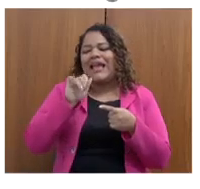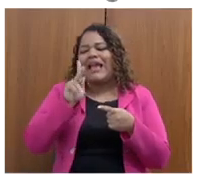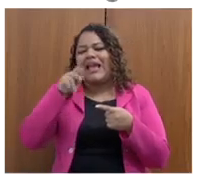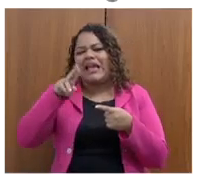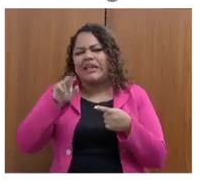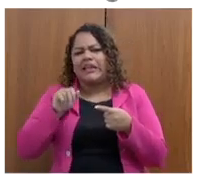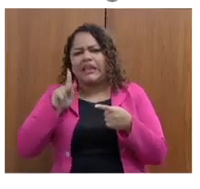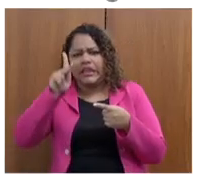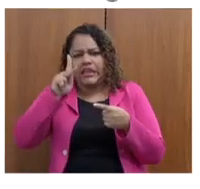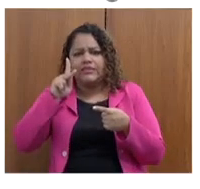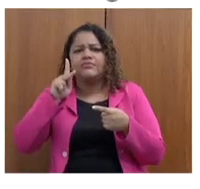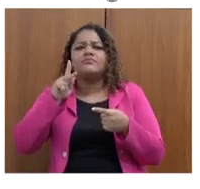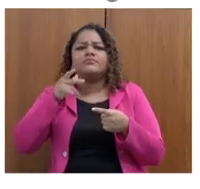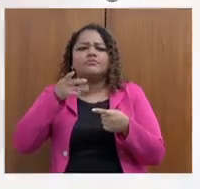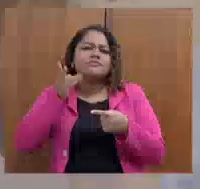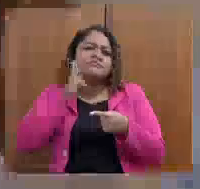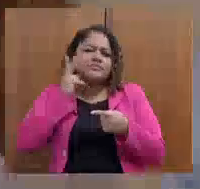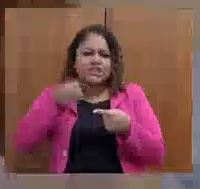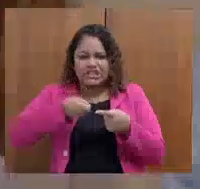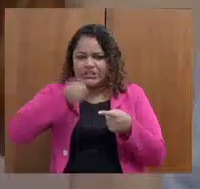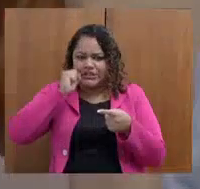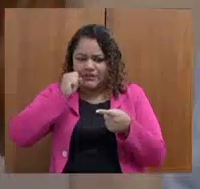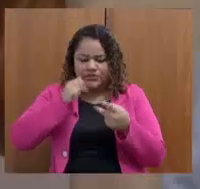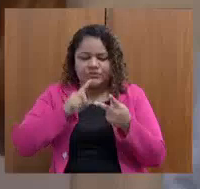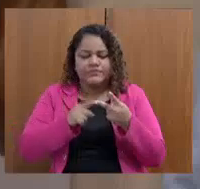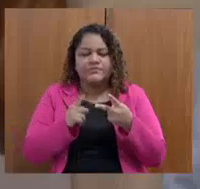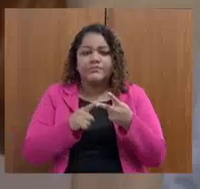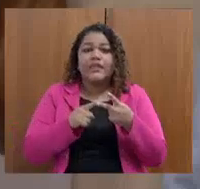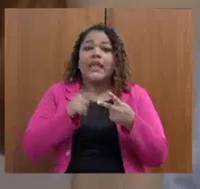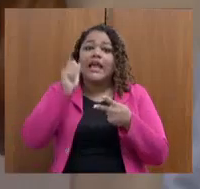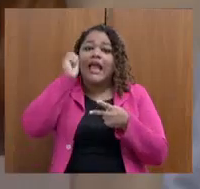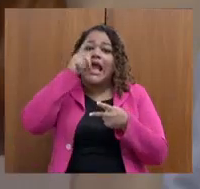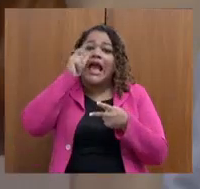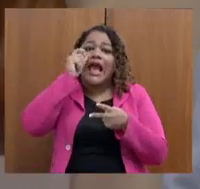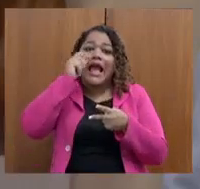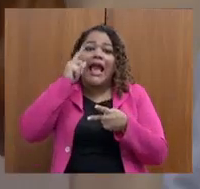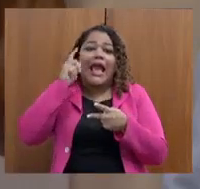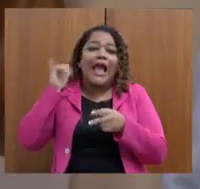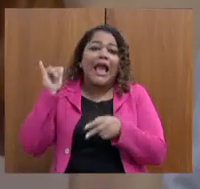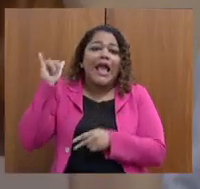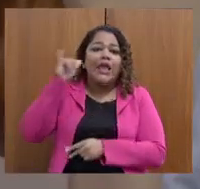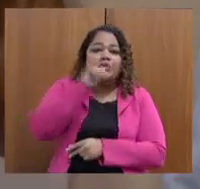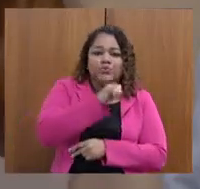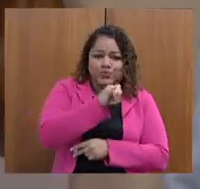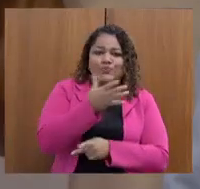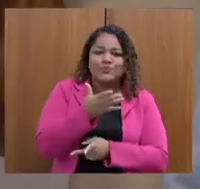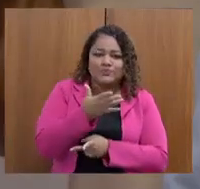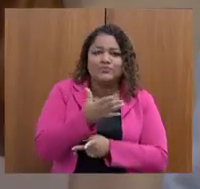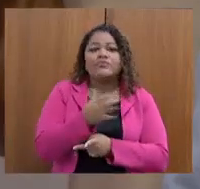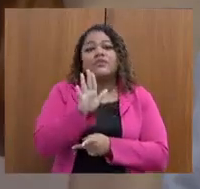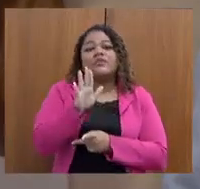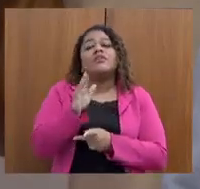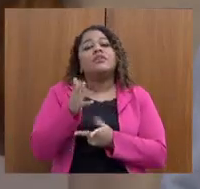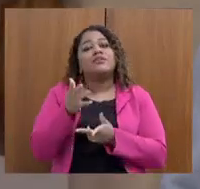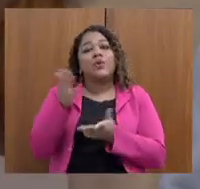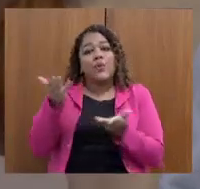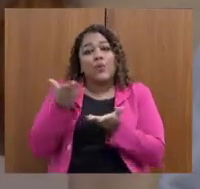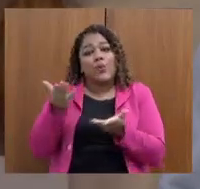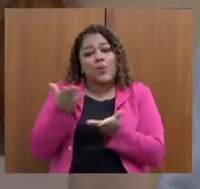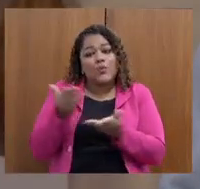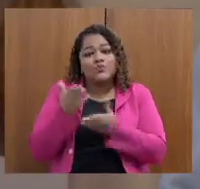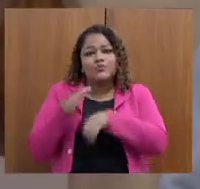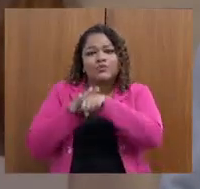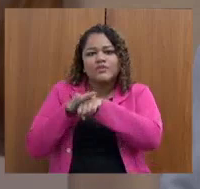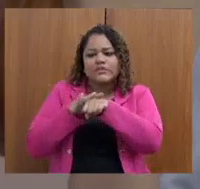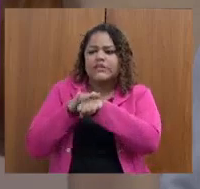que hoje inclusive diante de uma série de negociações que nós fizemos